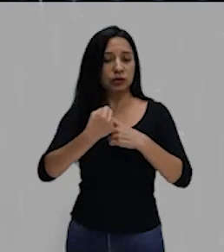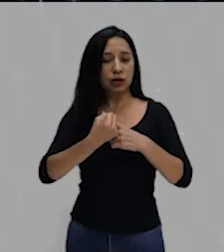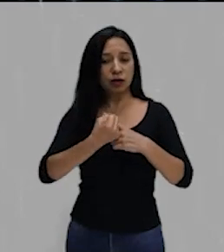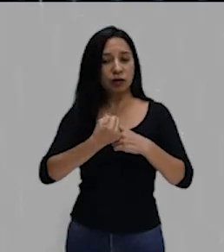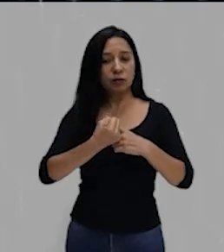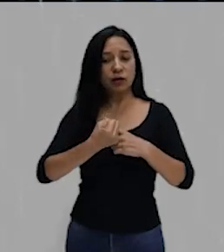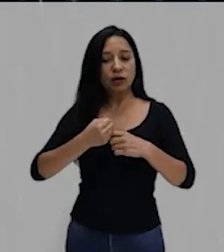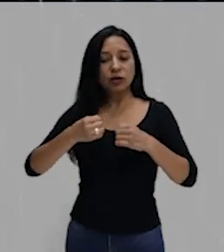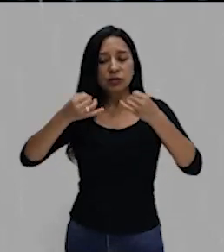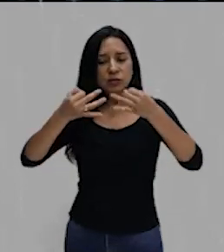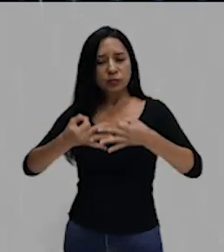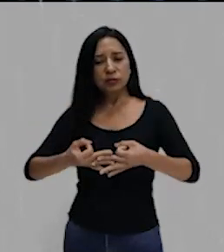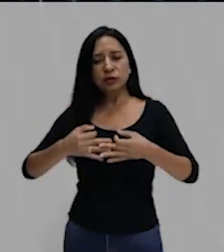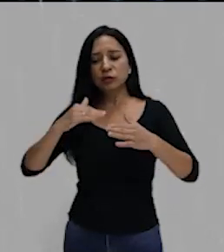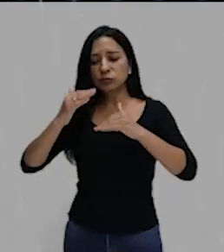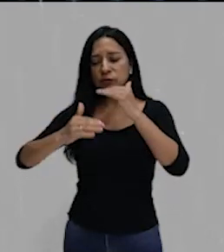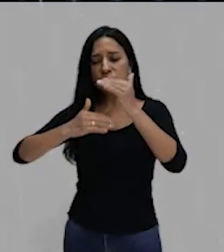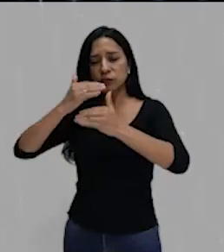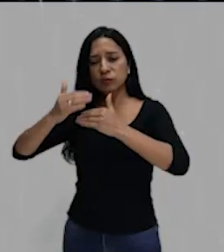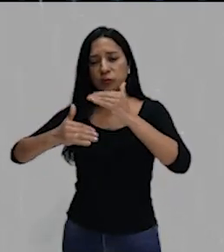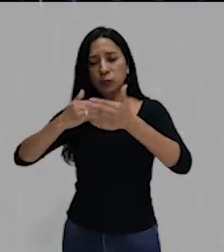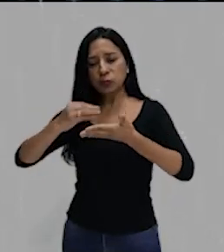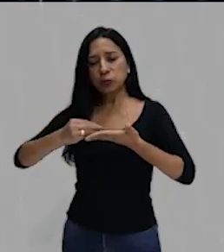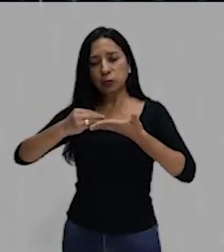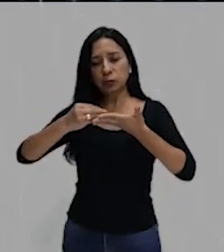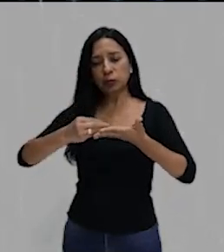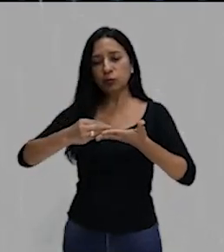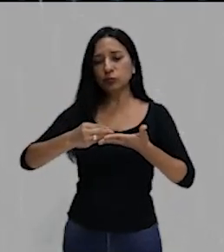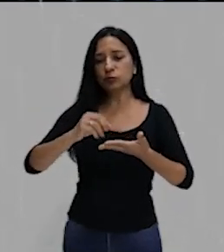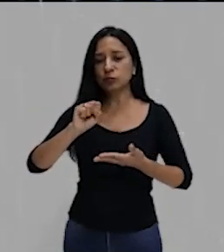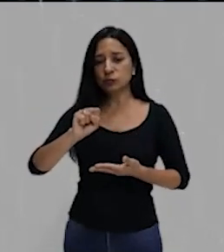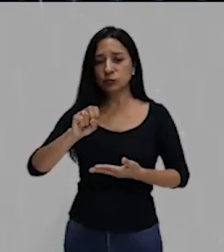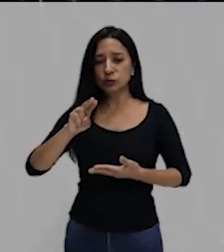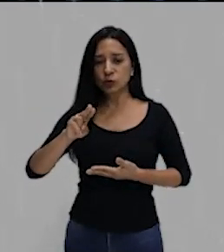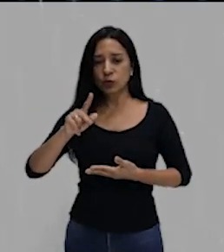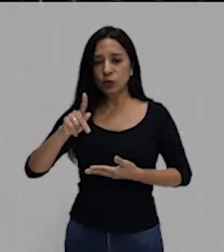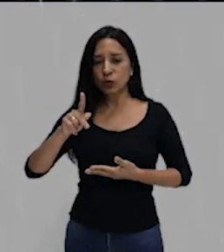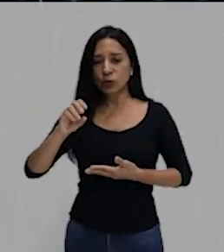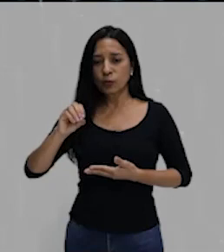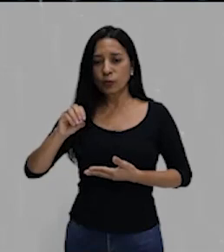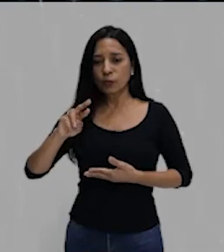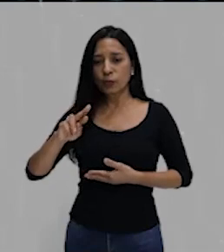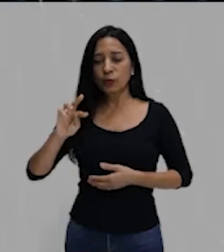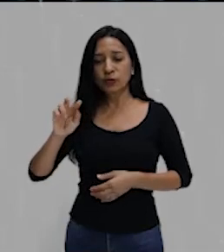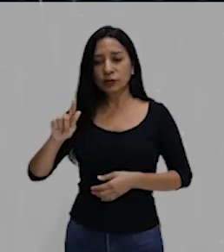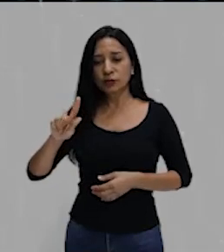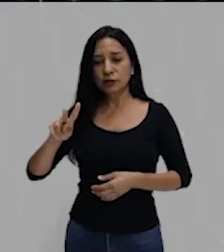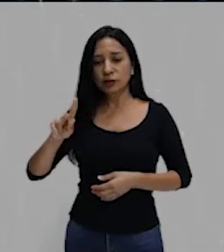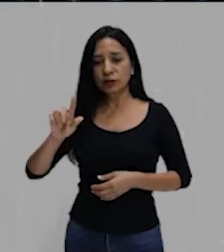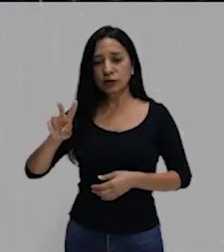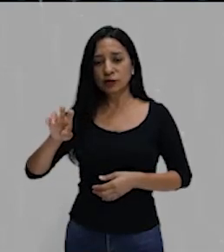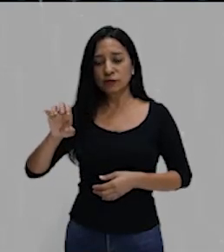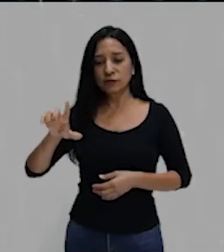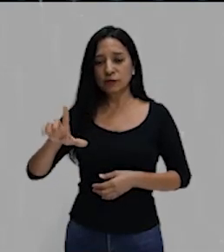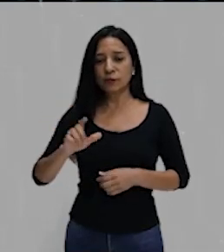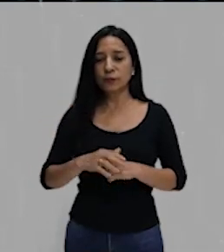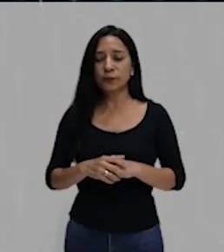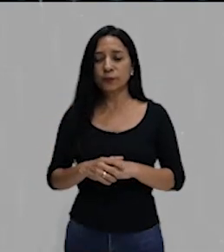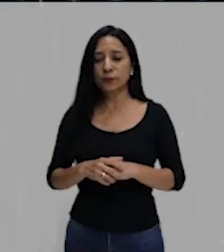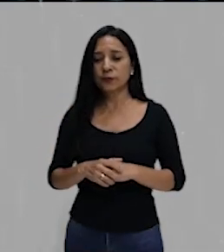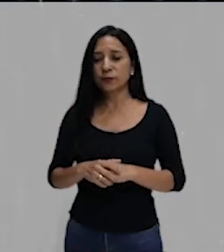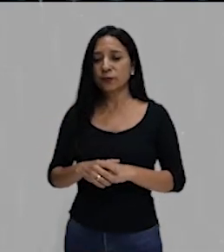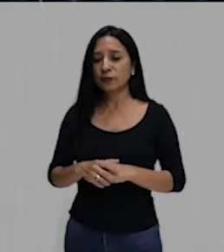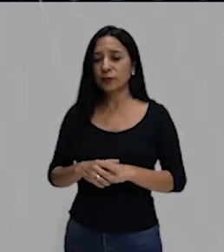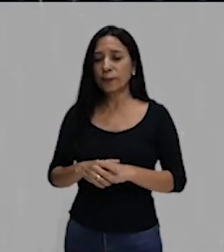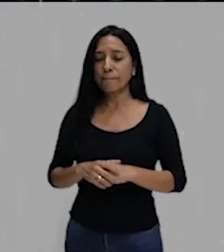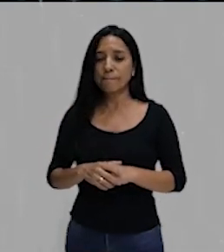ok? Quando o desenvolvimento ele visa apenas o econômico e o ecológico, ele vai